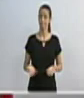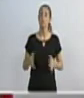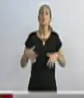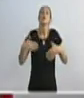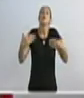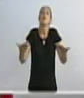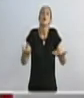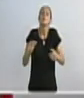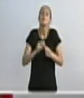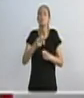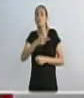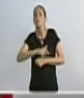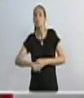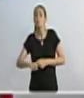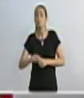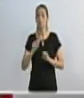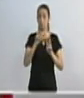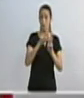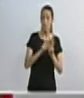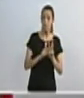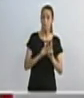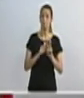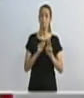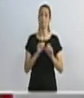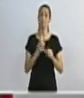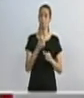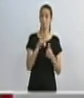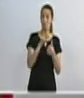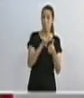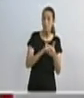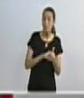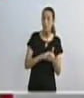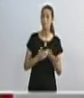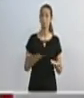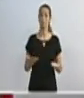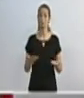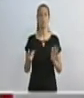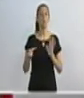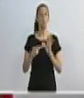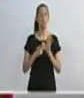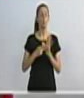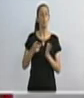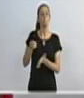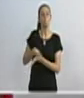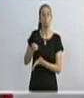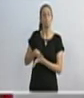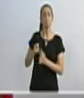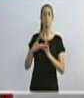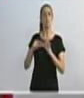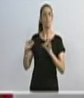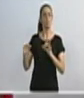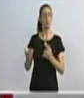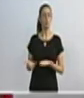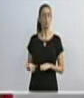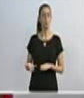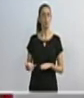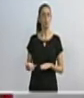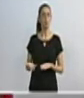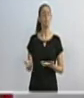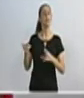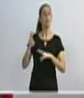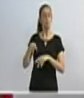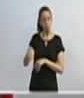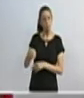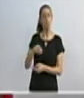Daqui 3 meses? Daqui 6 meses? O PROCON tem que cobrar da FAEMA. Tem que penalizar